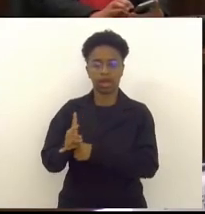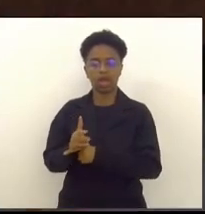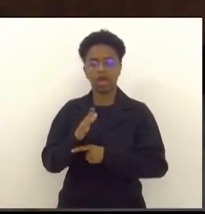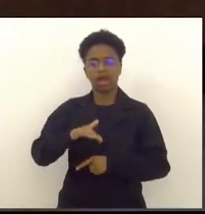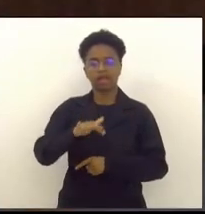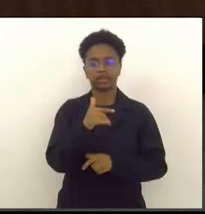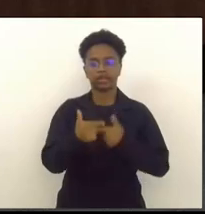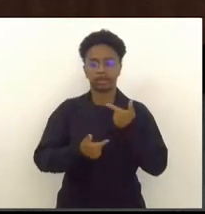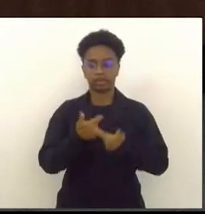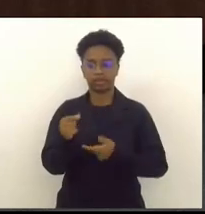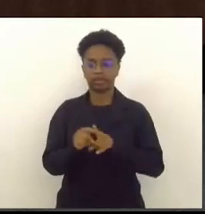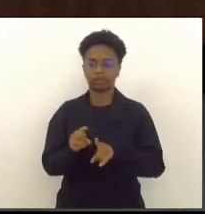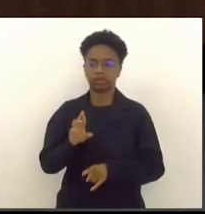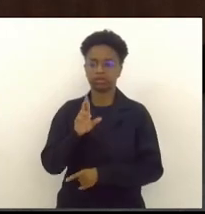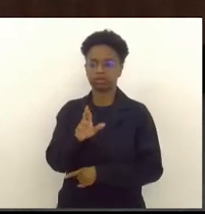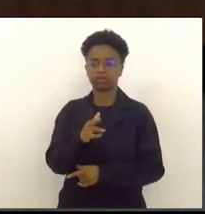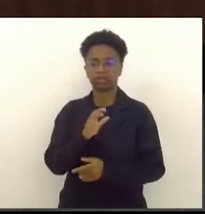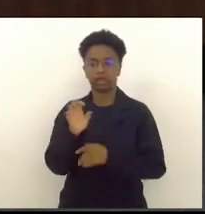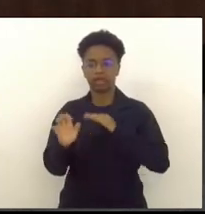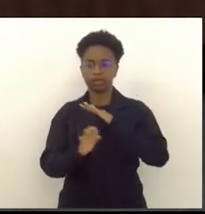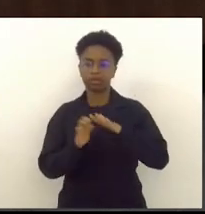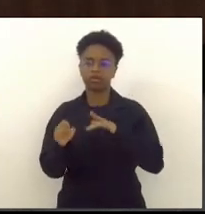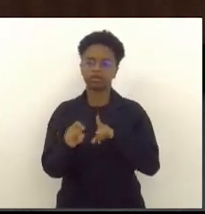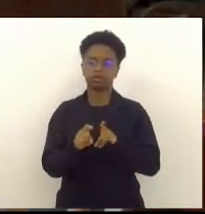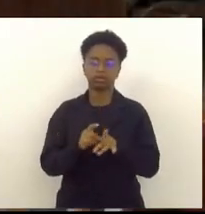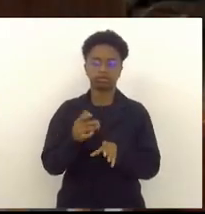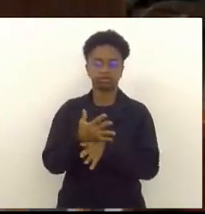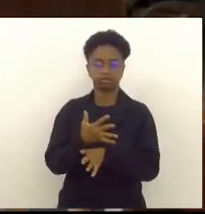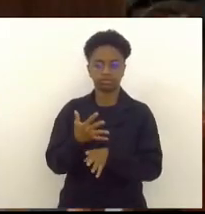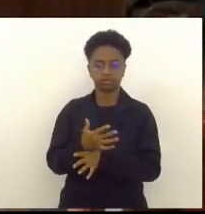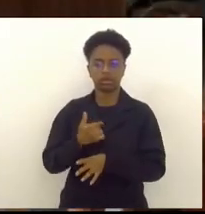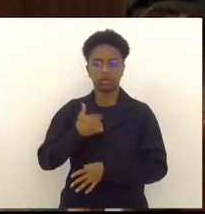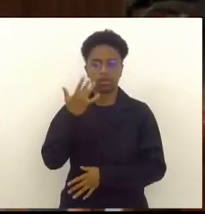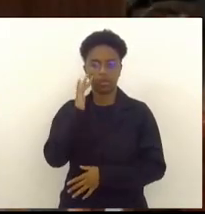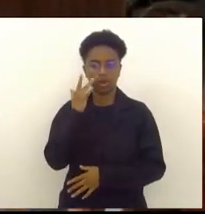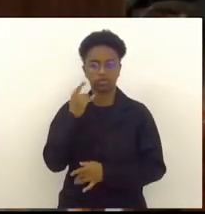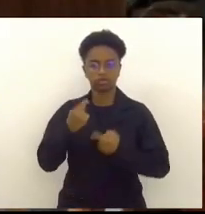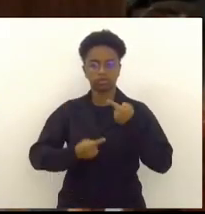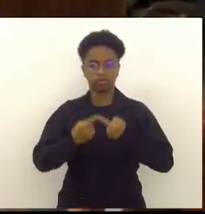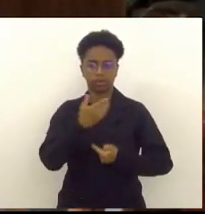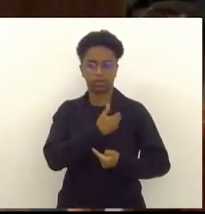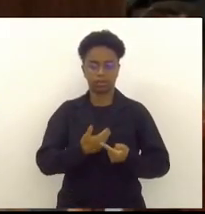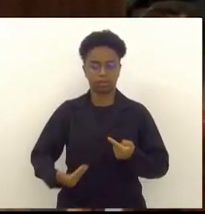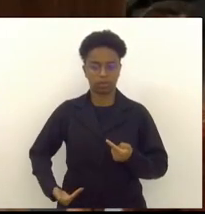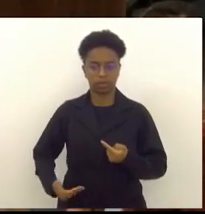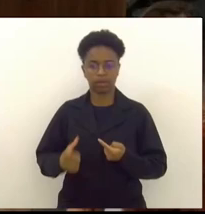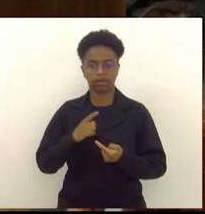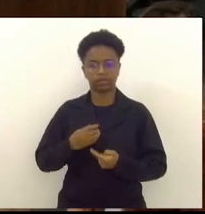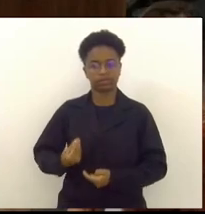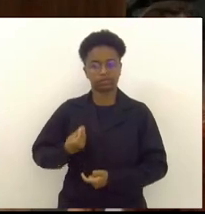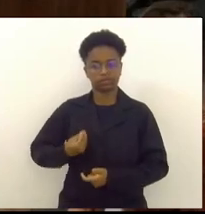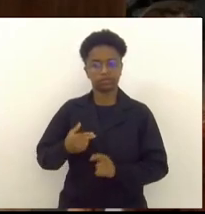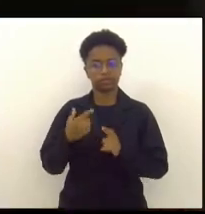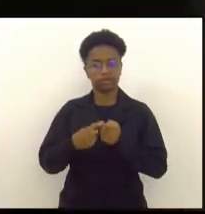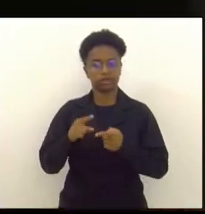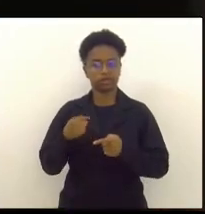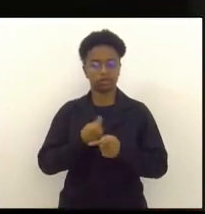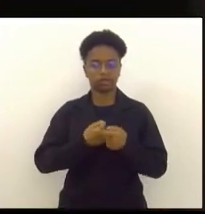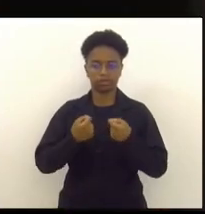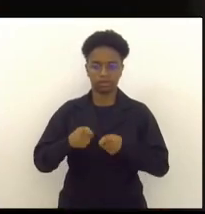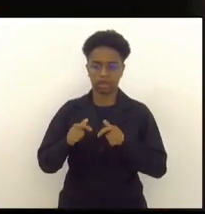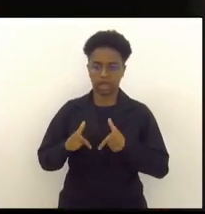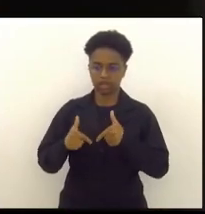vejo a representação das empresas, quando eu vejo o município, né? Eu acho que a política pública ela está aí para a gente fazer. Mas eu não quero cobrar de mais